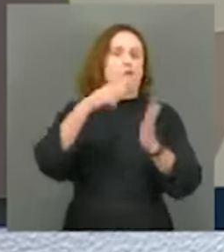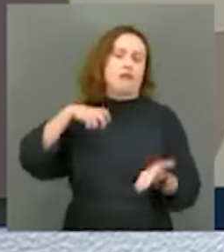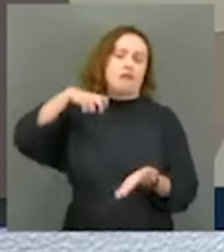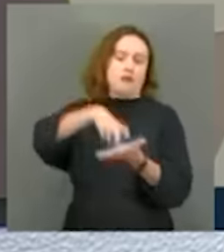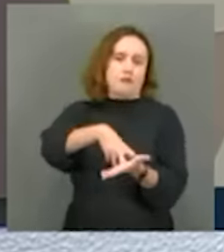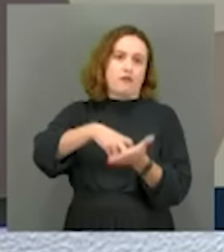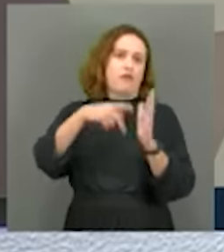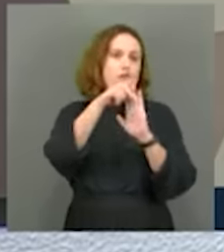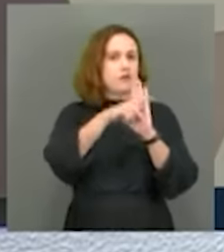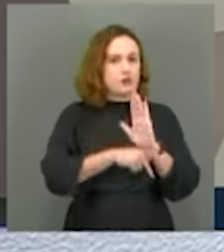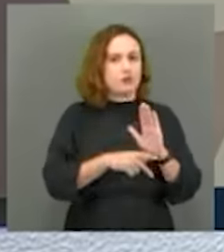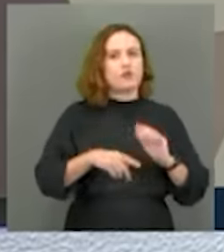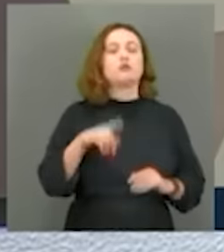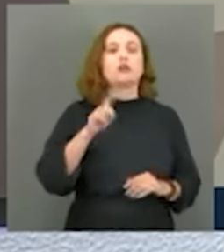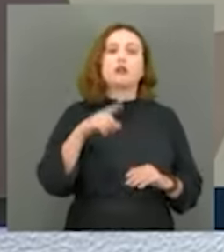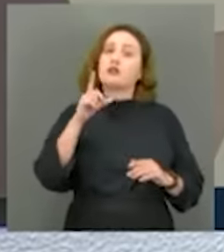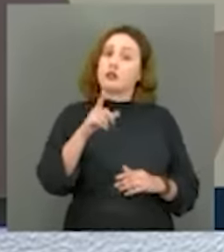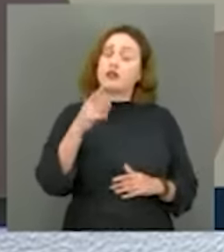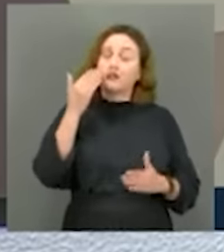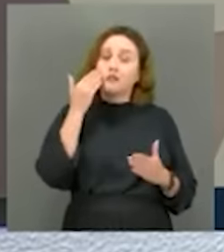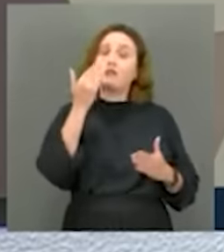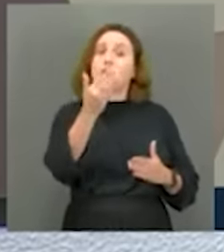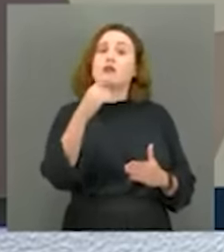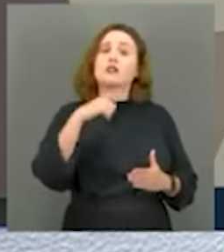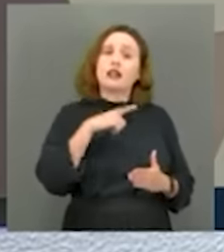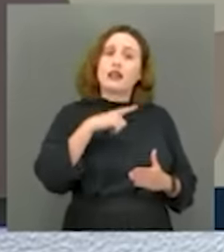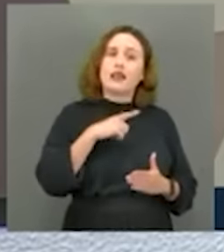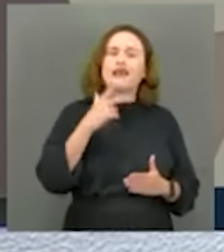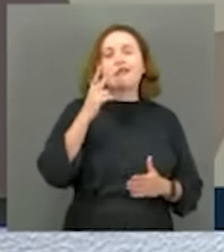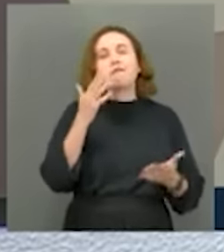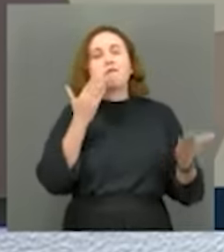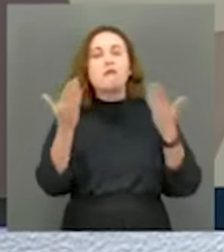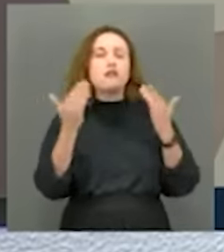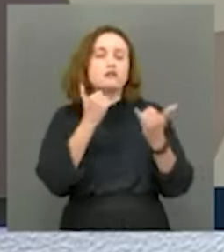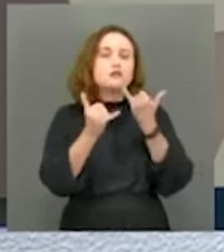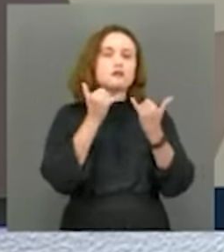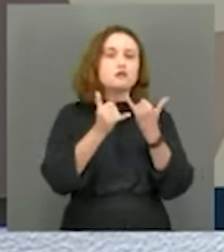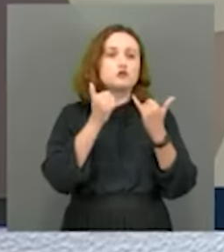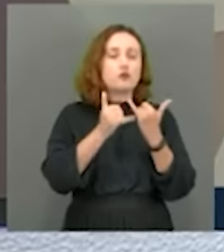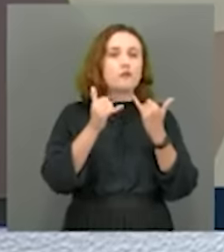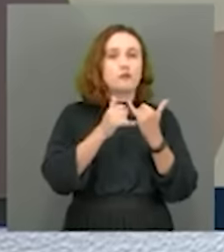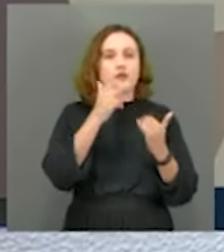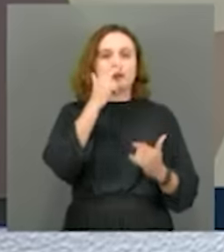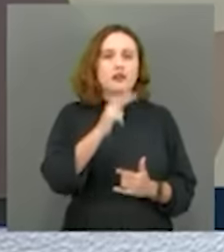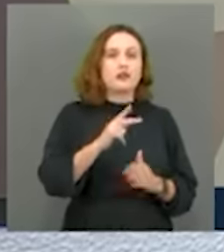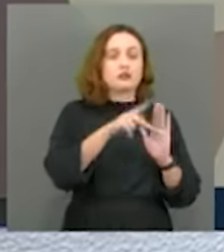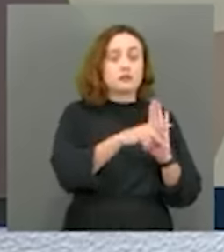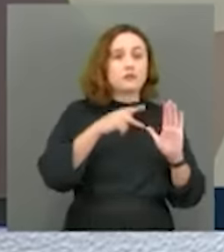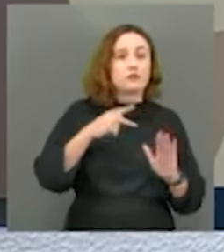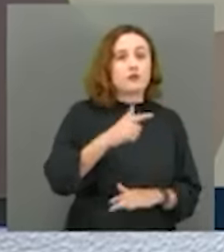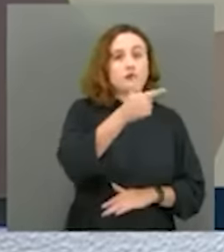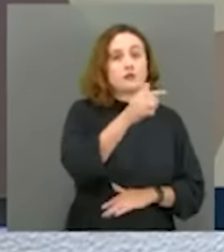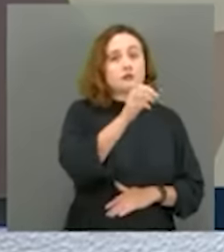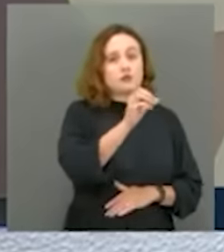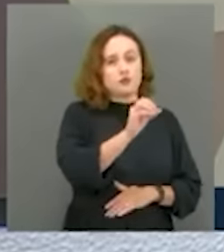destaca--se que essa previsão encontra parcial semelhança com o parágrafo único do artigo 265 caso em que a pena será